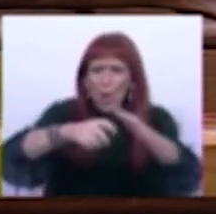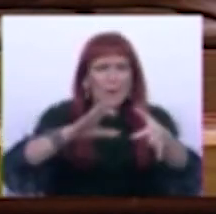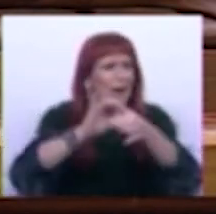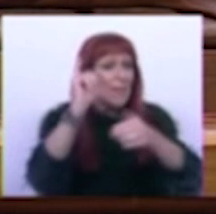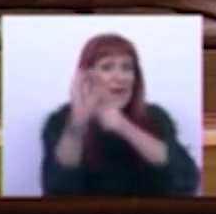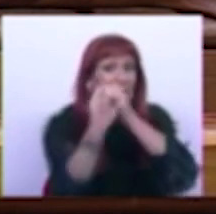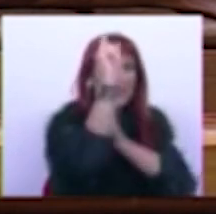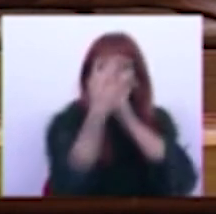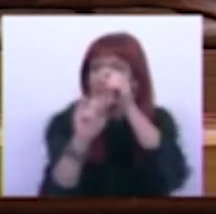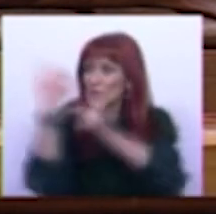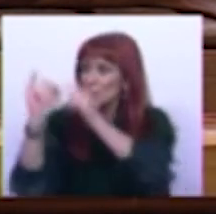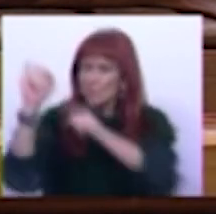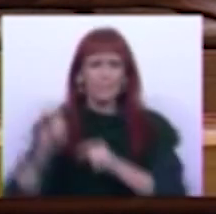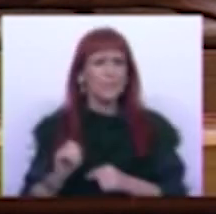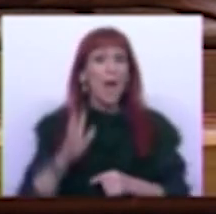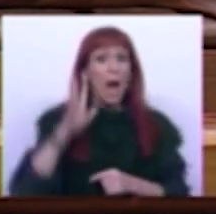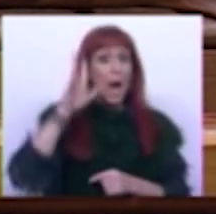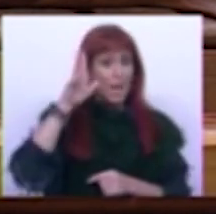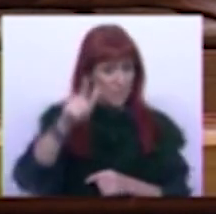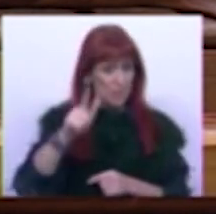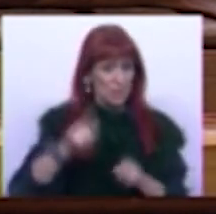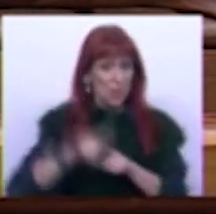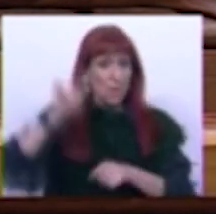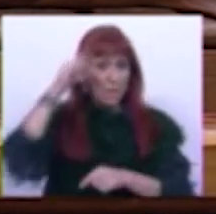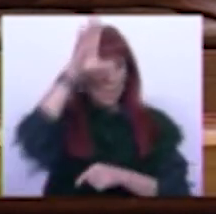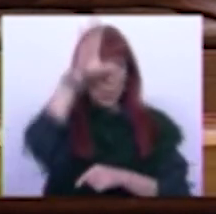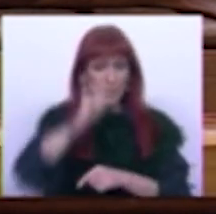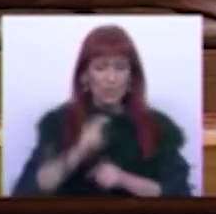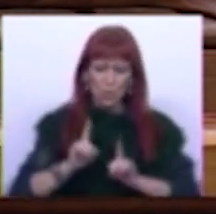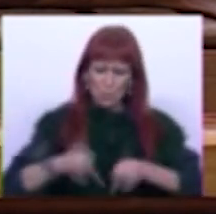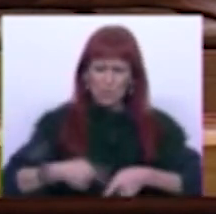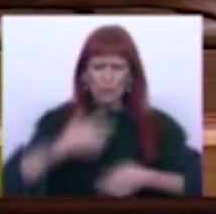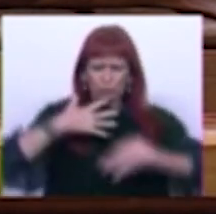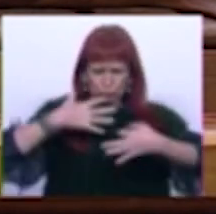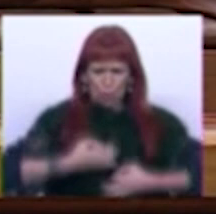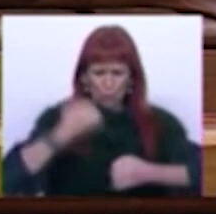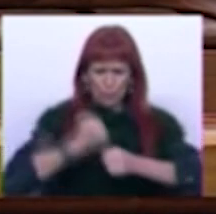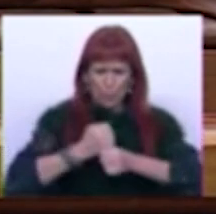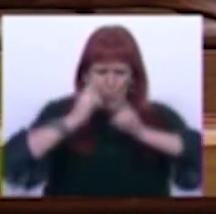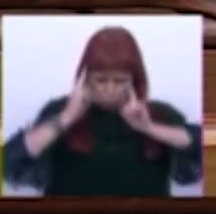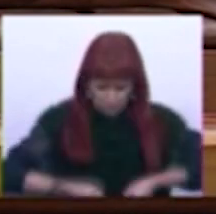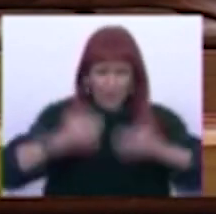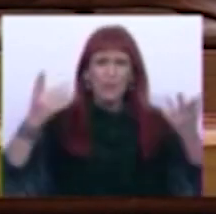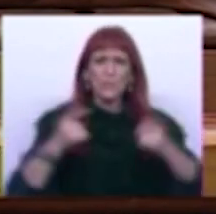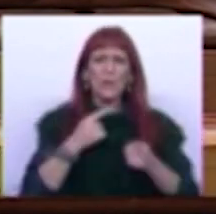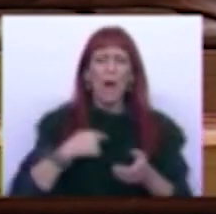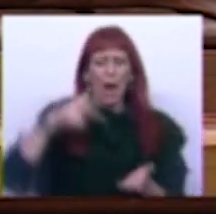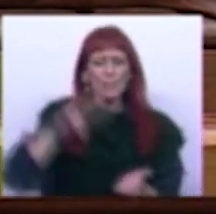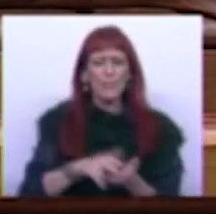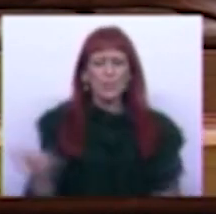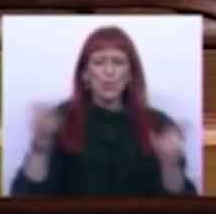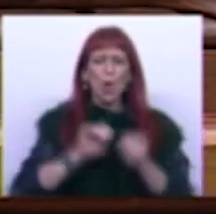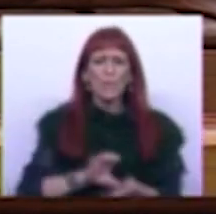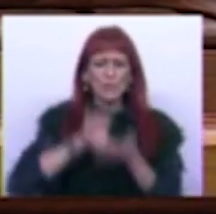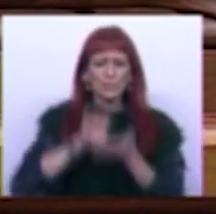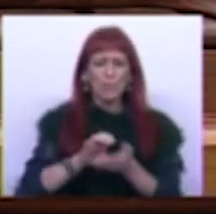inflacionistas. Amanhã, mal o Governo entre em plenas funções, aprovaremos um novo